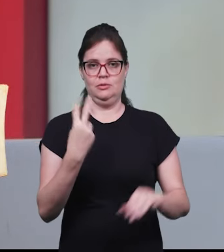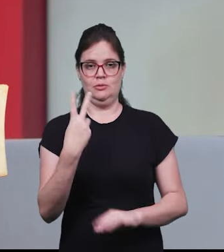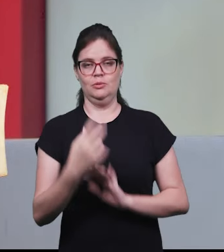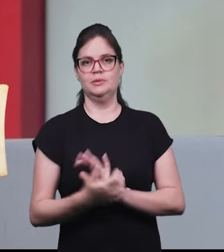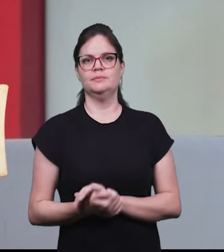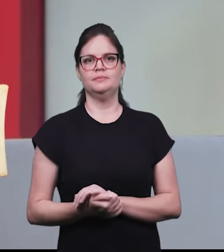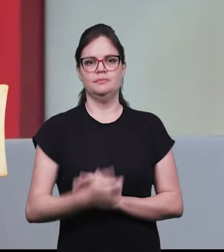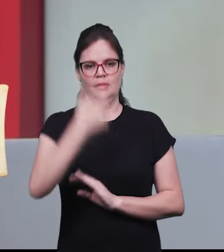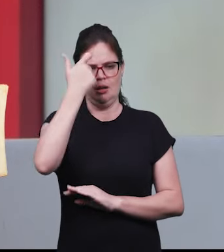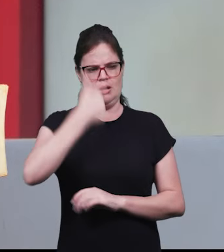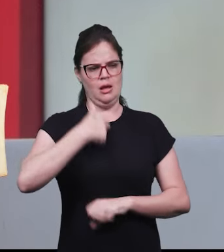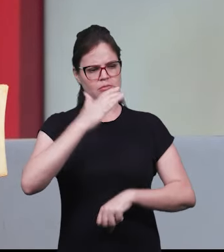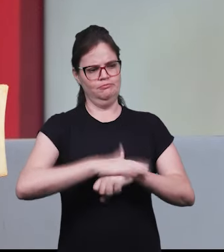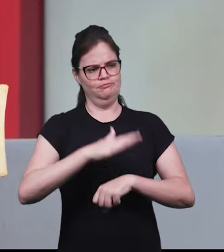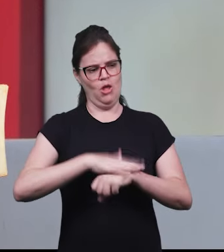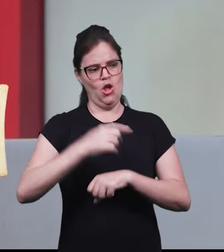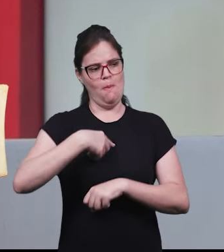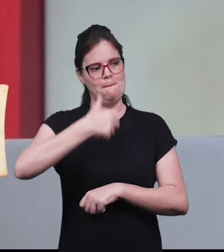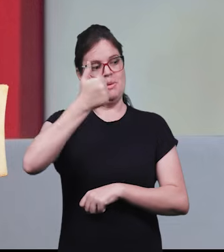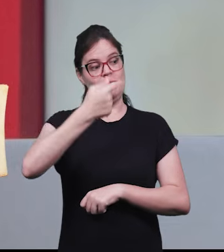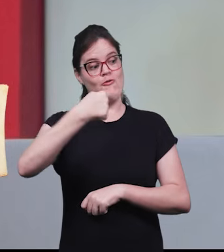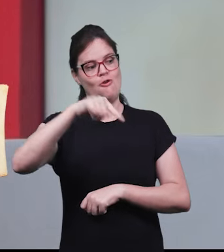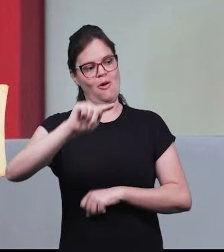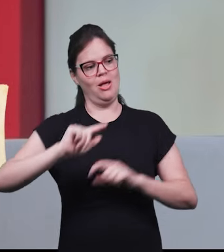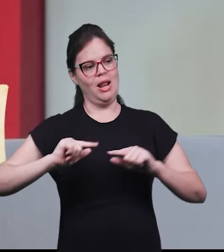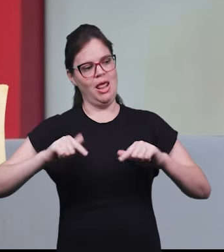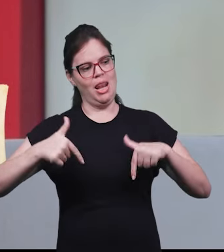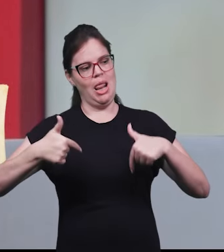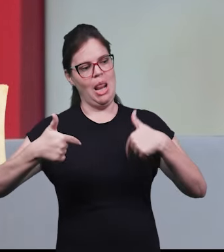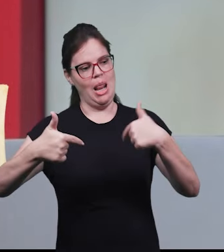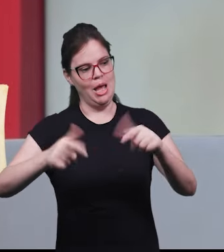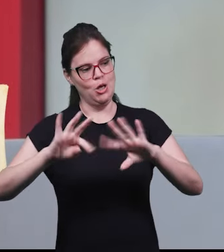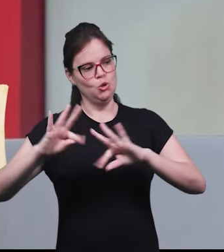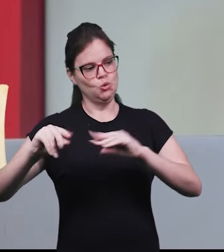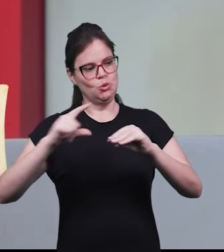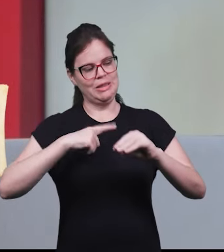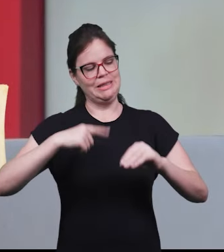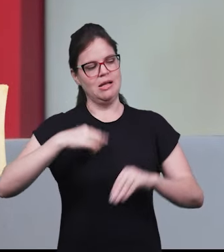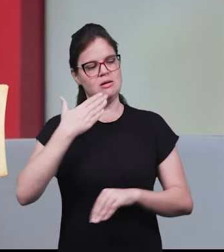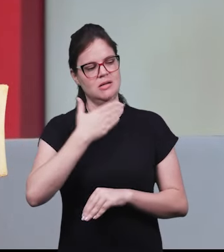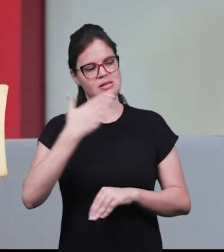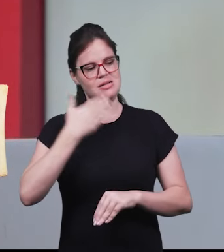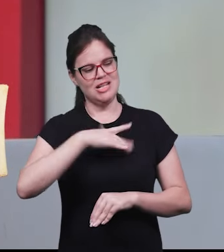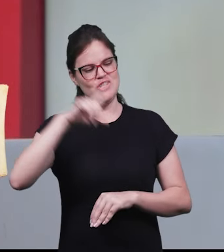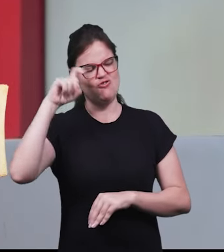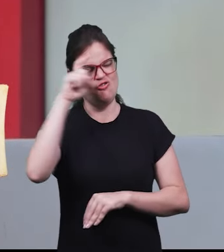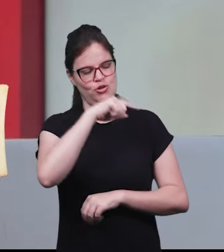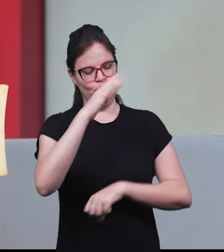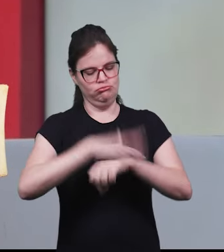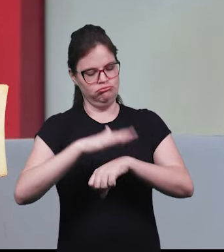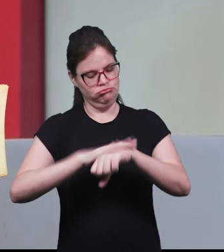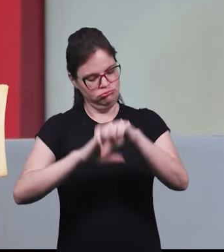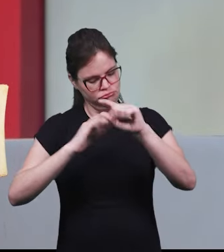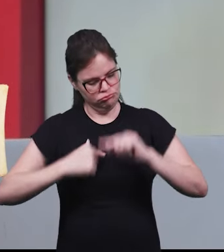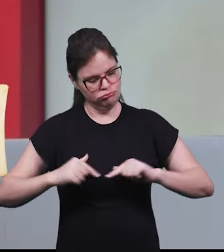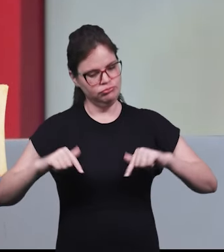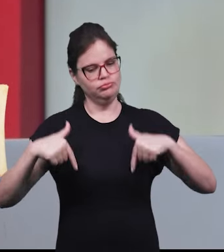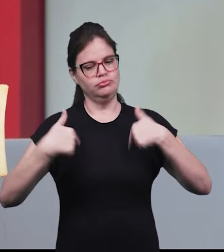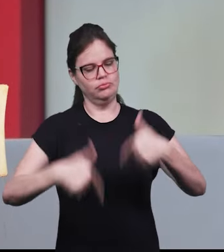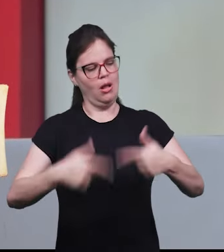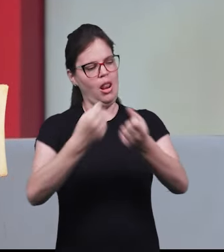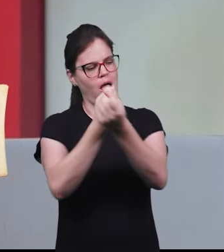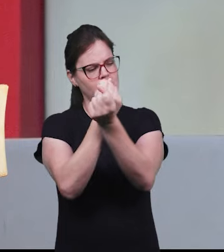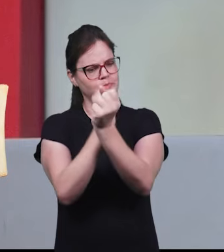eu irei adiante de ti, endireitarei os caminhos tortuosos, quebrarei as portas de bronze, despedaçarei os ferrolhos